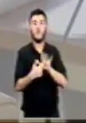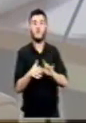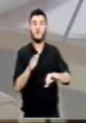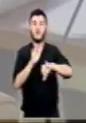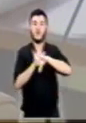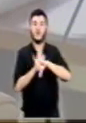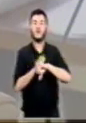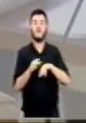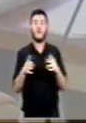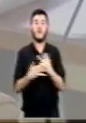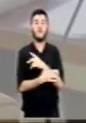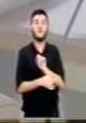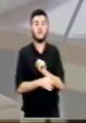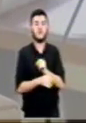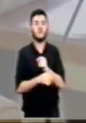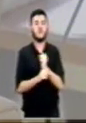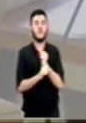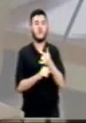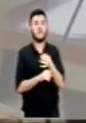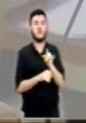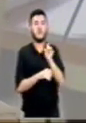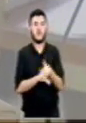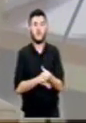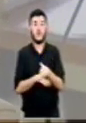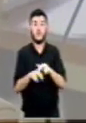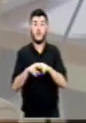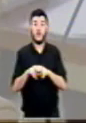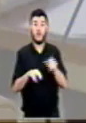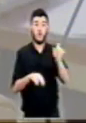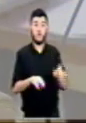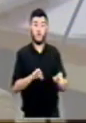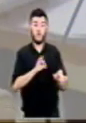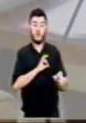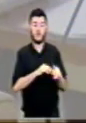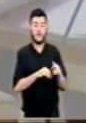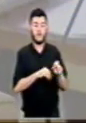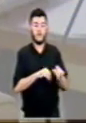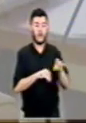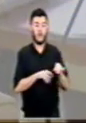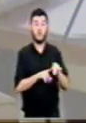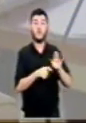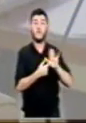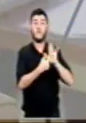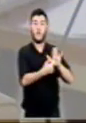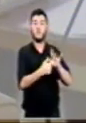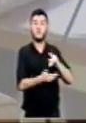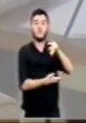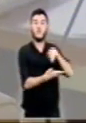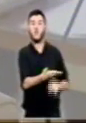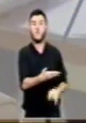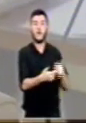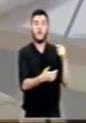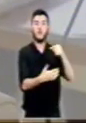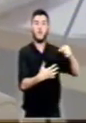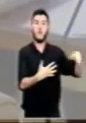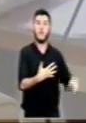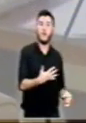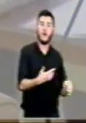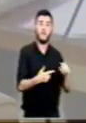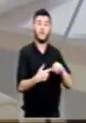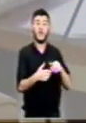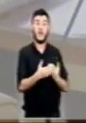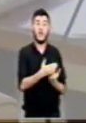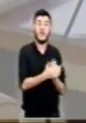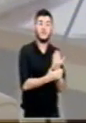2016, pelo policial Paulo Igor Bosco Silva, exibia os seguintes documentos. Extrato de um